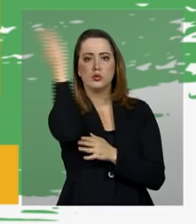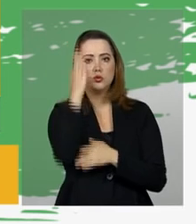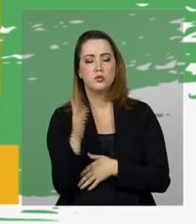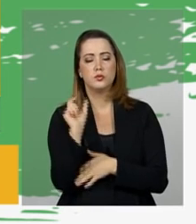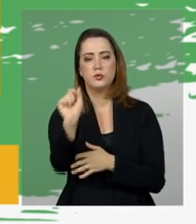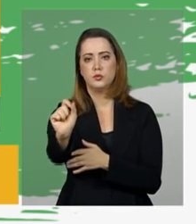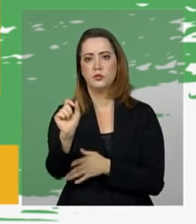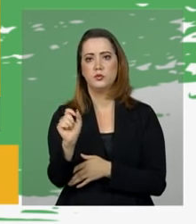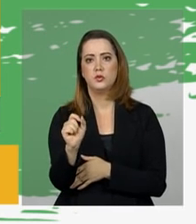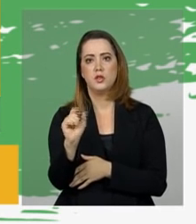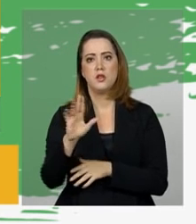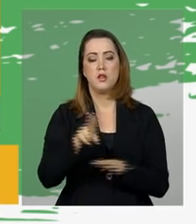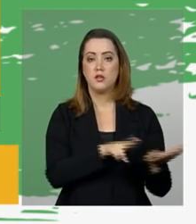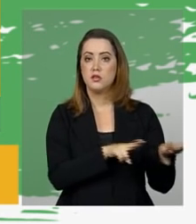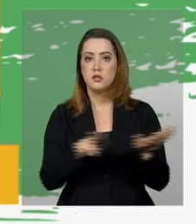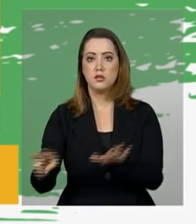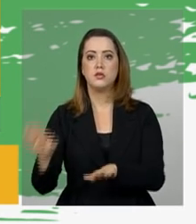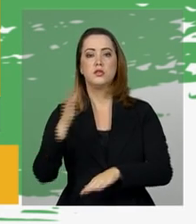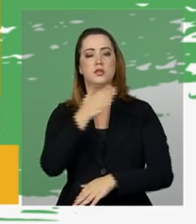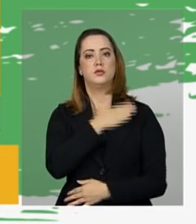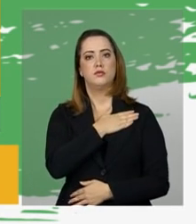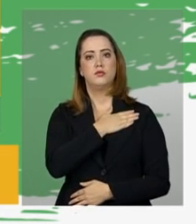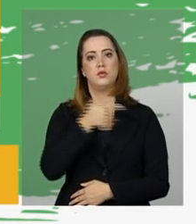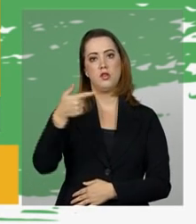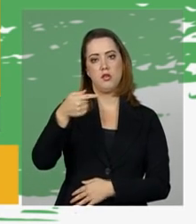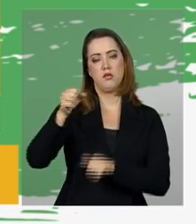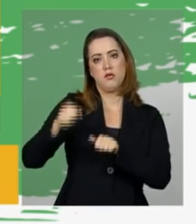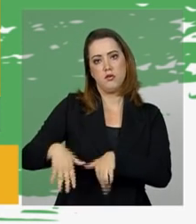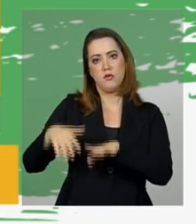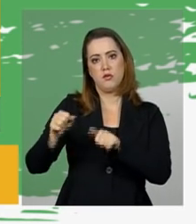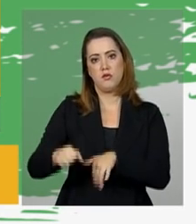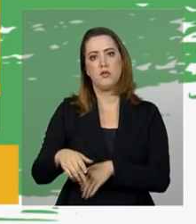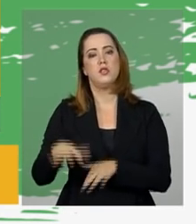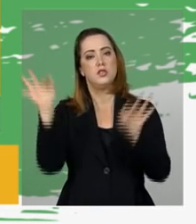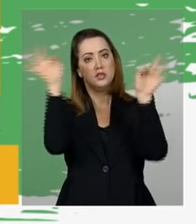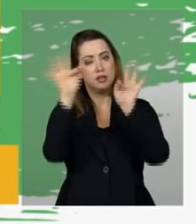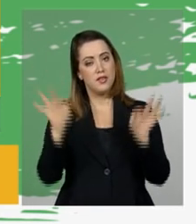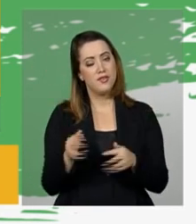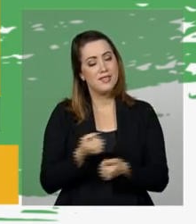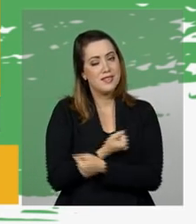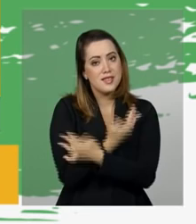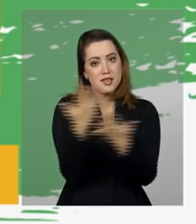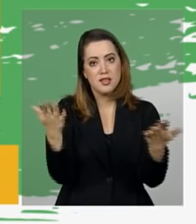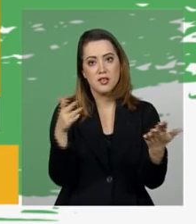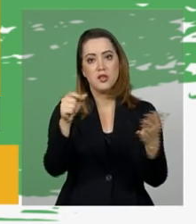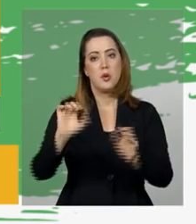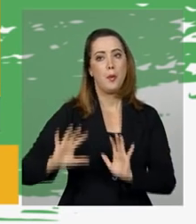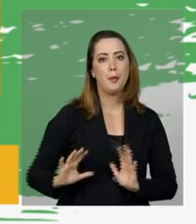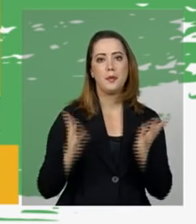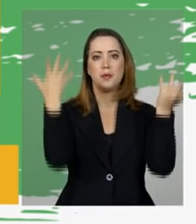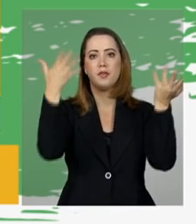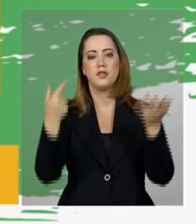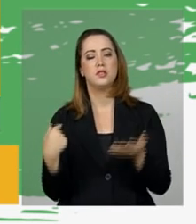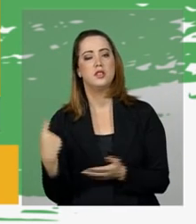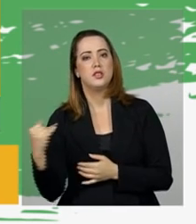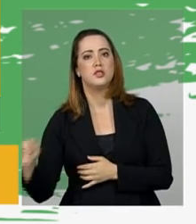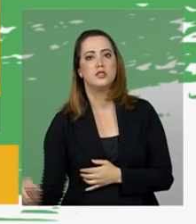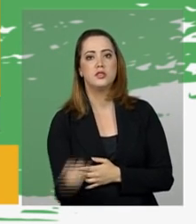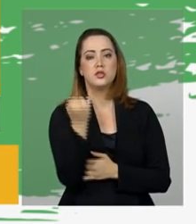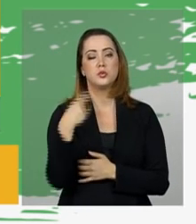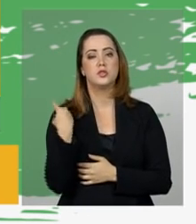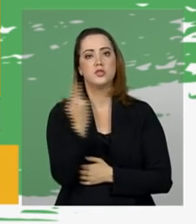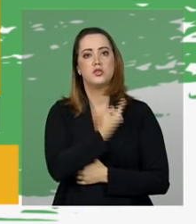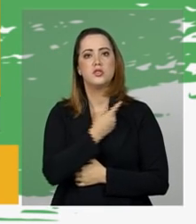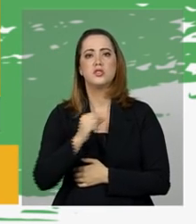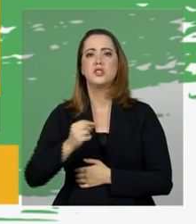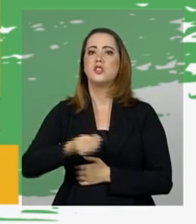brasileiros a Semana da Pátria e o 7 de setembro. E felicitar a todos pela grande oportunidade que temos de viver